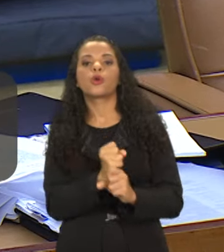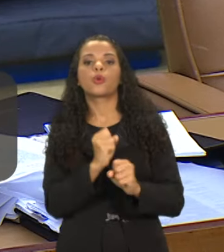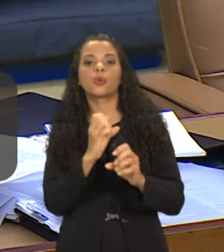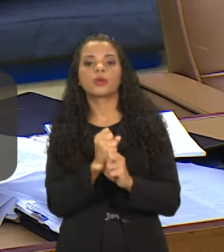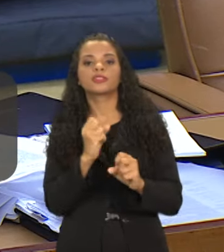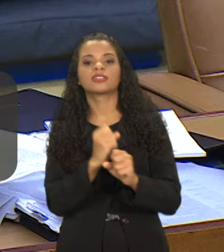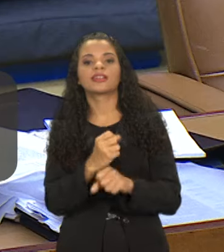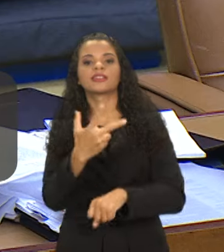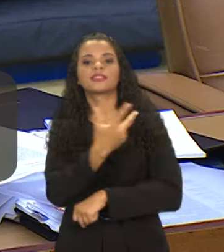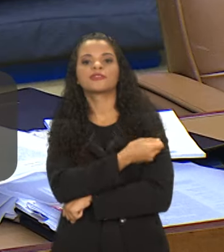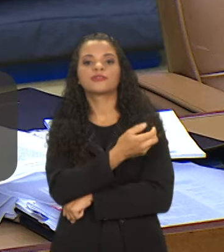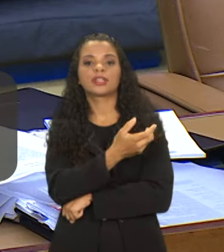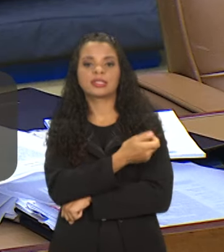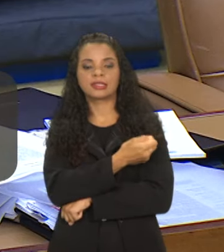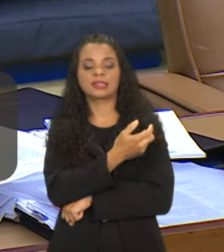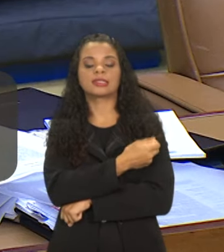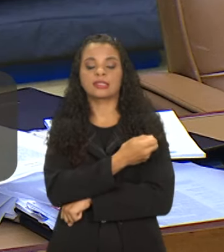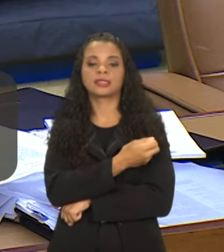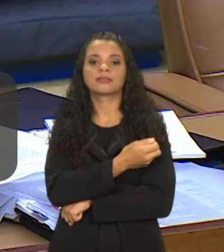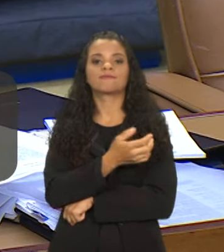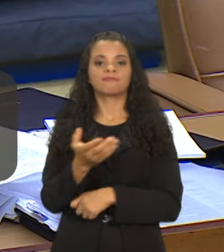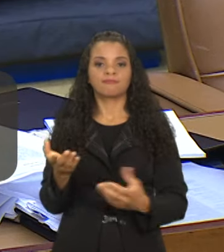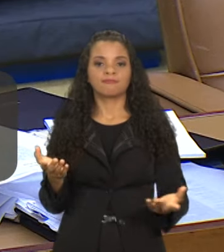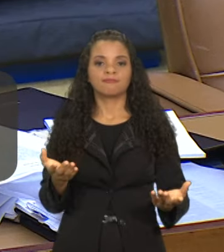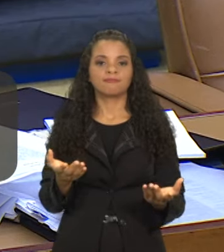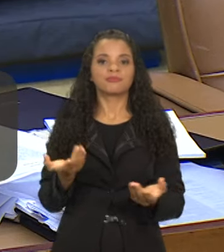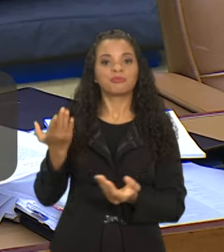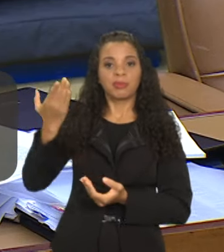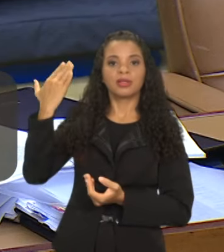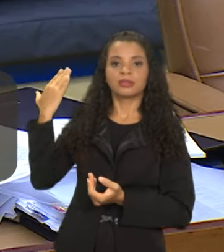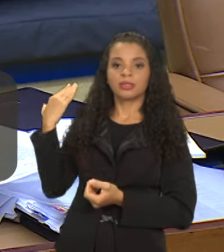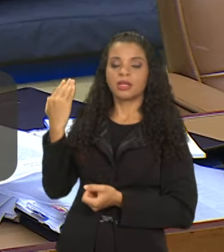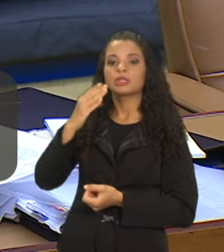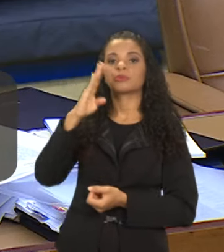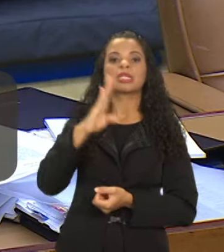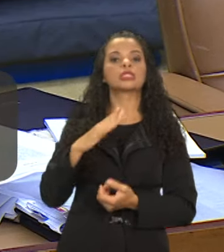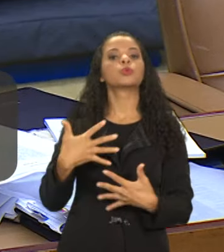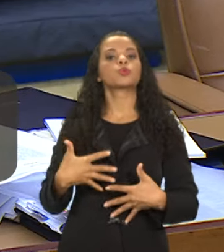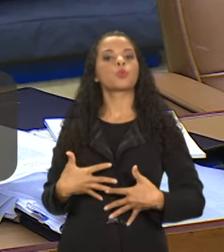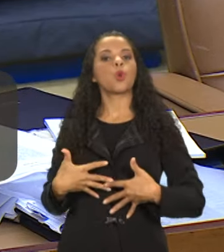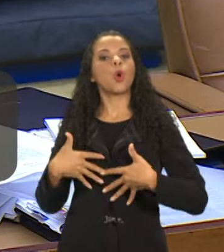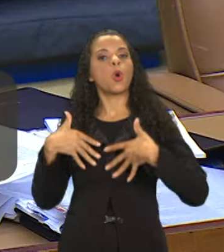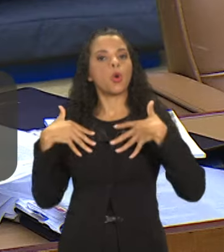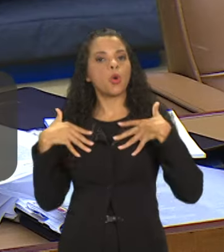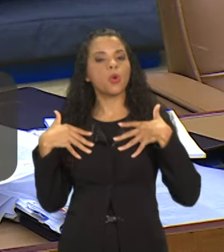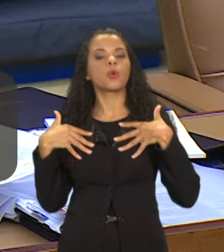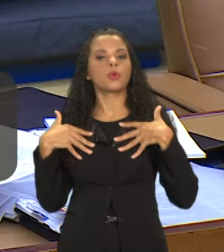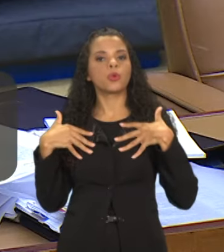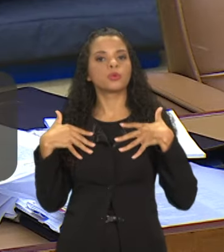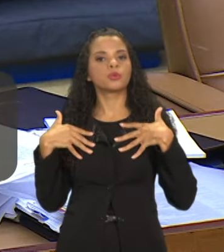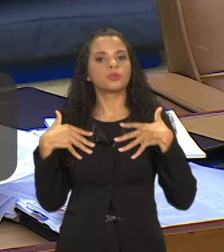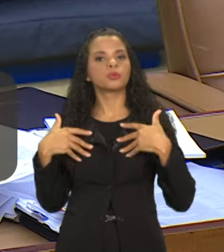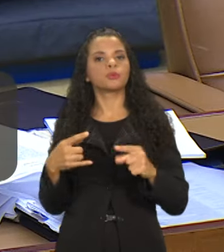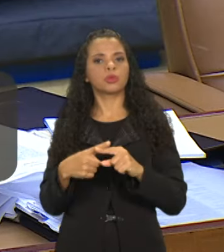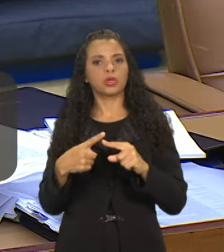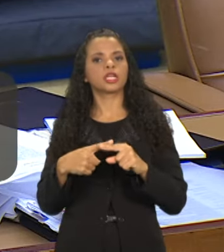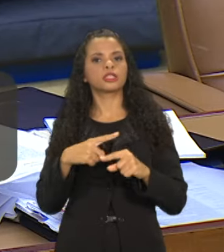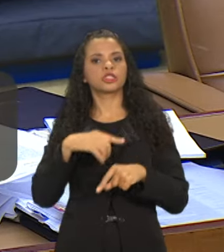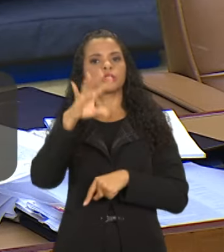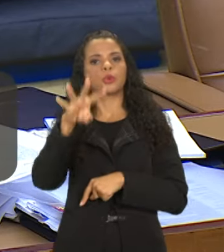que coloca os dados. O Brasil sempre se orgulhou de ter a sua vacinação, da sua